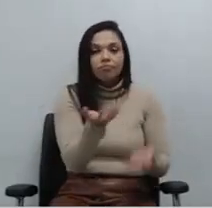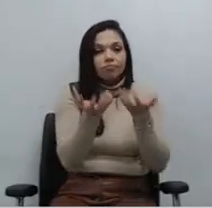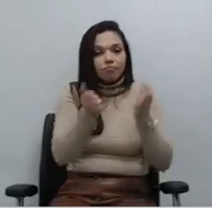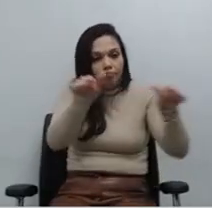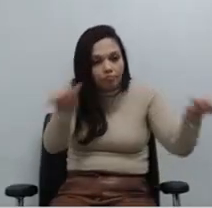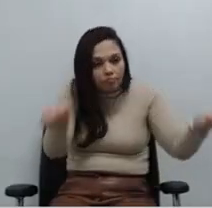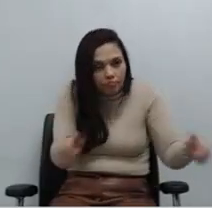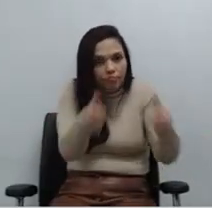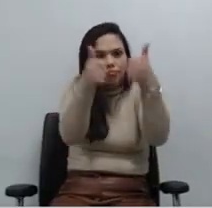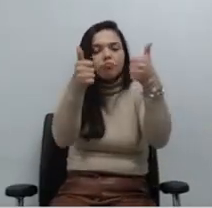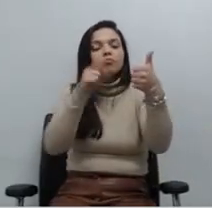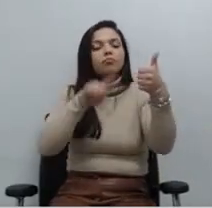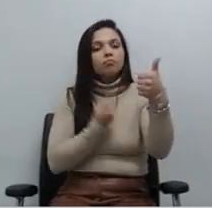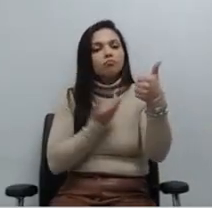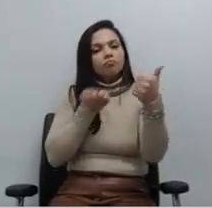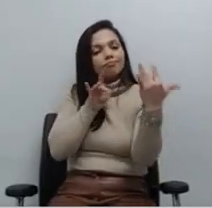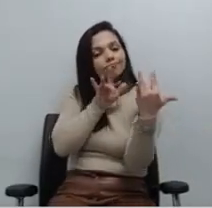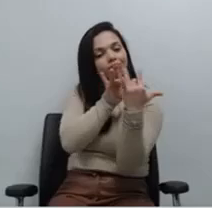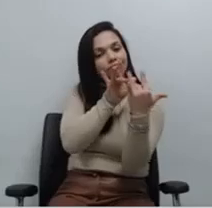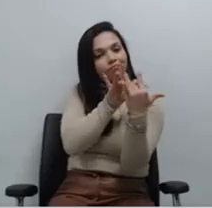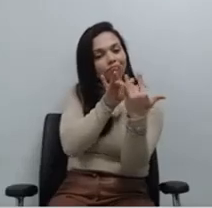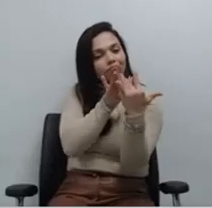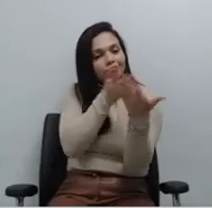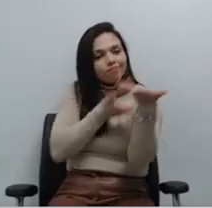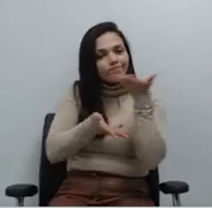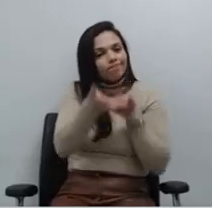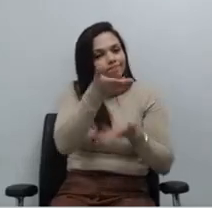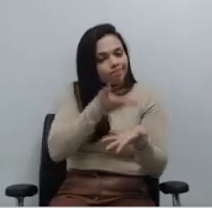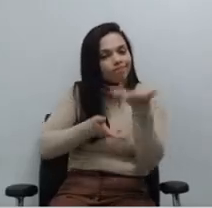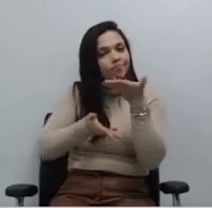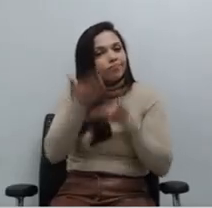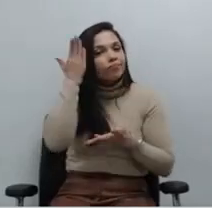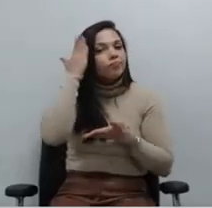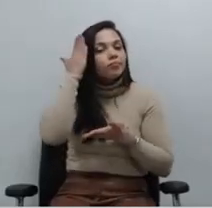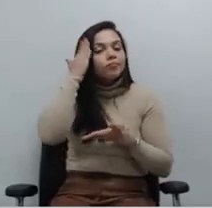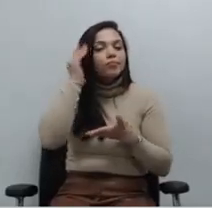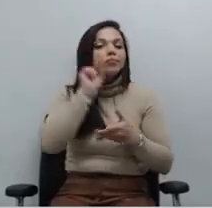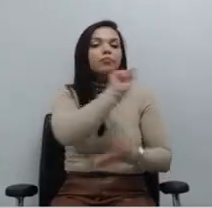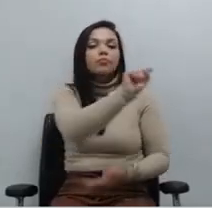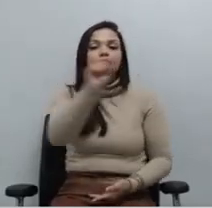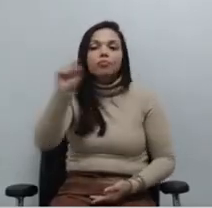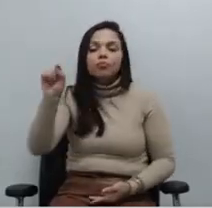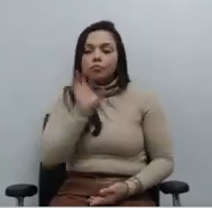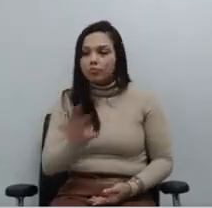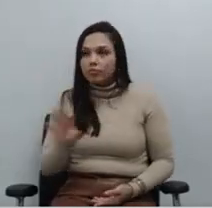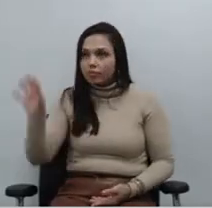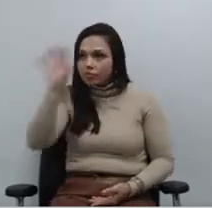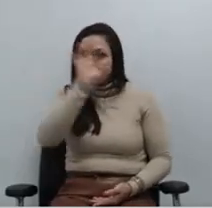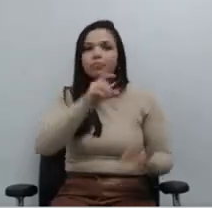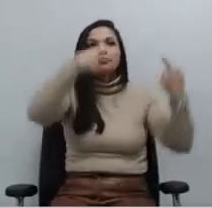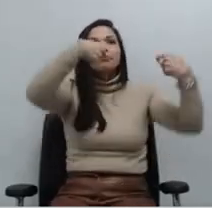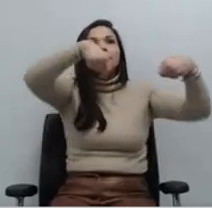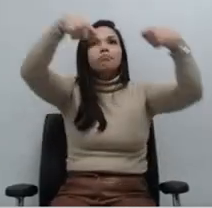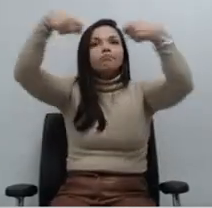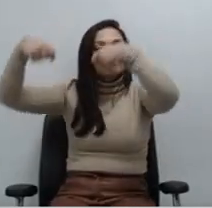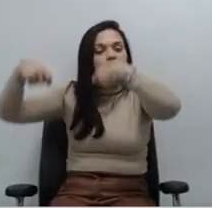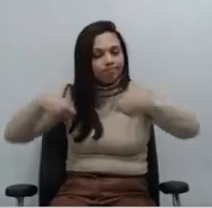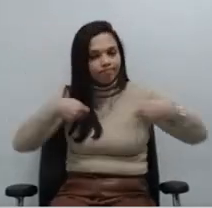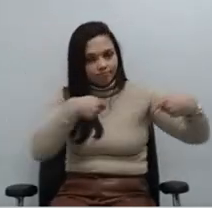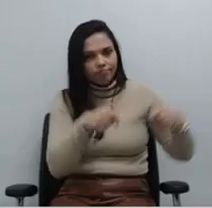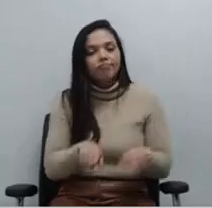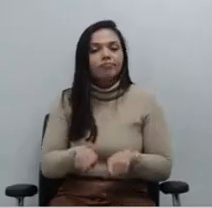essa proximidade e esse contato com as unidades, com as regionais. Também, na última sessão, quem